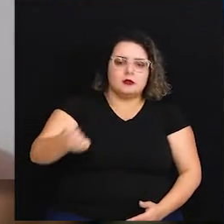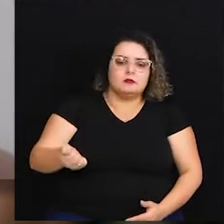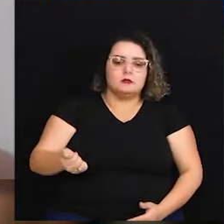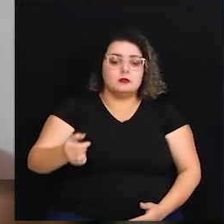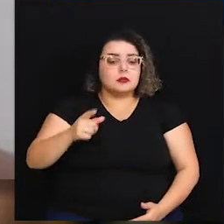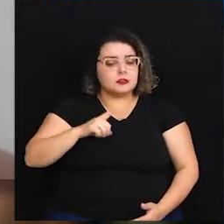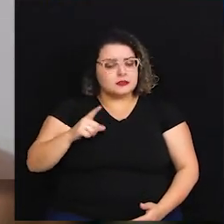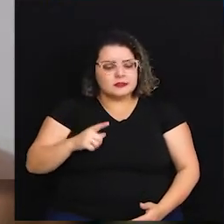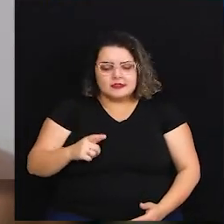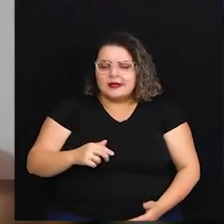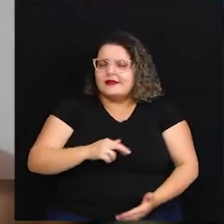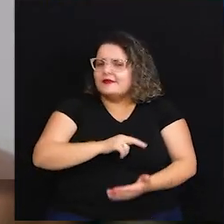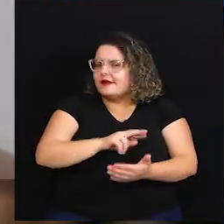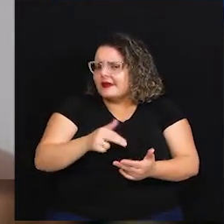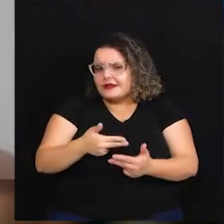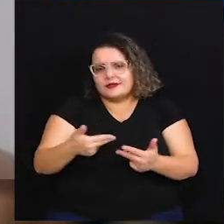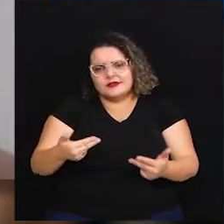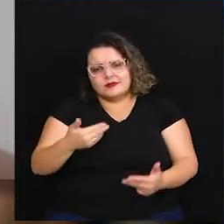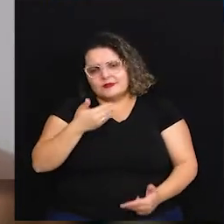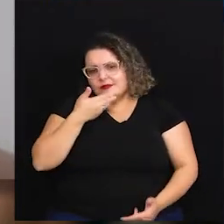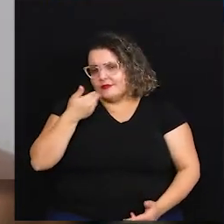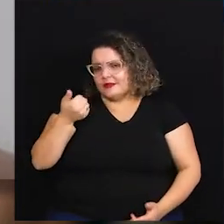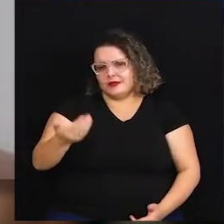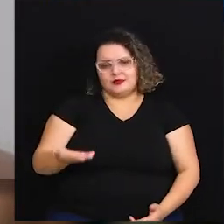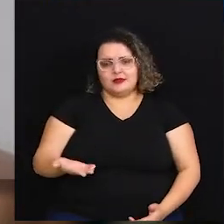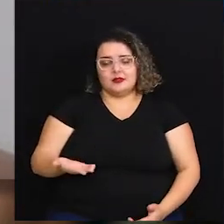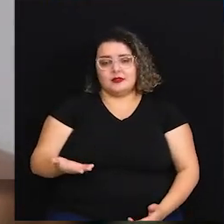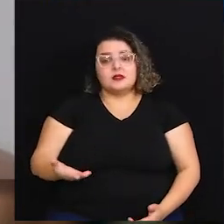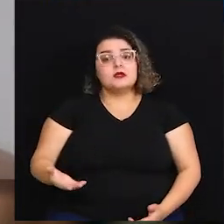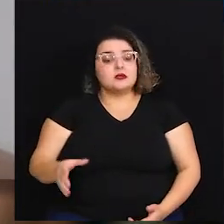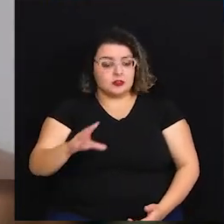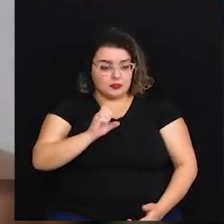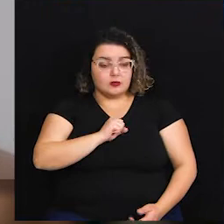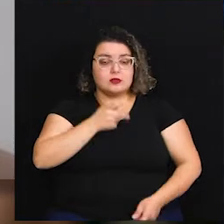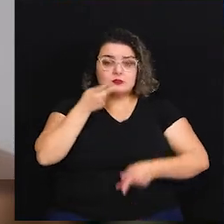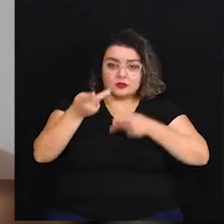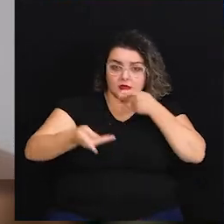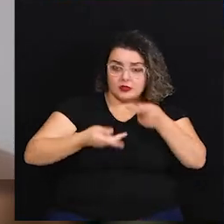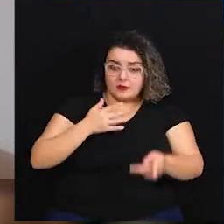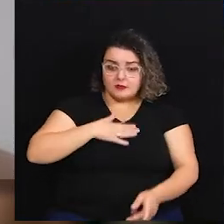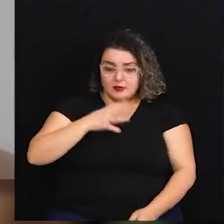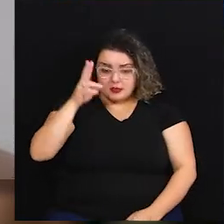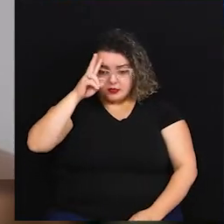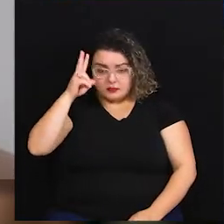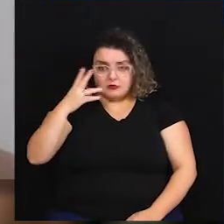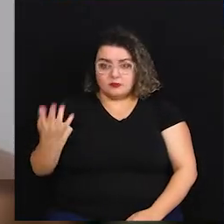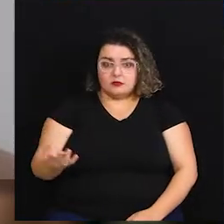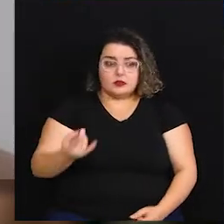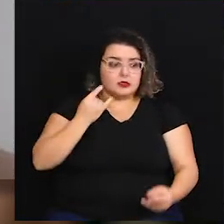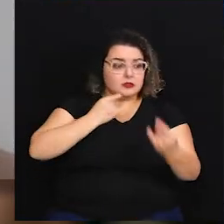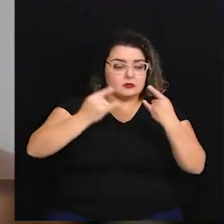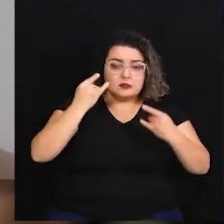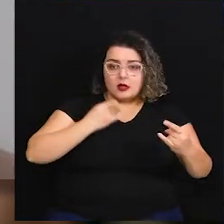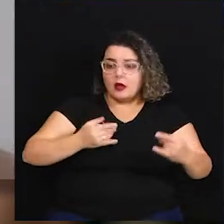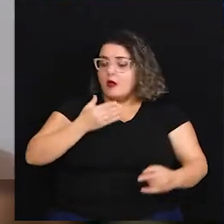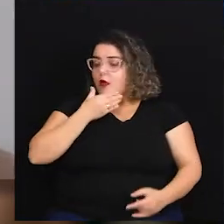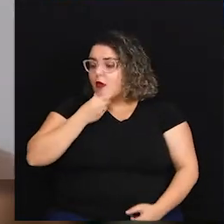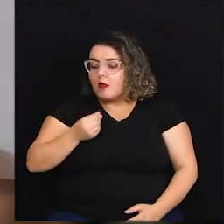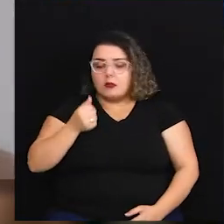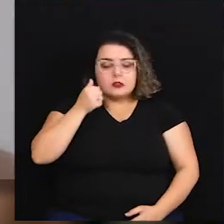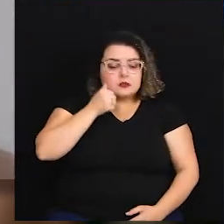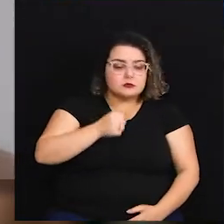melhorando, mas tem muito o que melhorar. E eu gosto de contar minha história para poder inspirar outras pessoas, outras homens, mulheres,